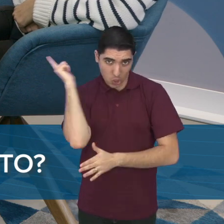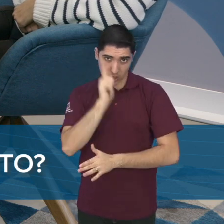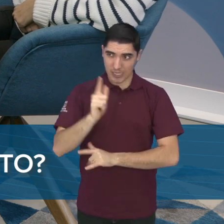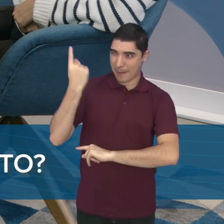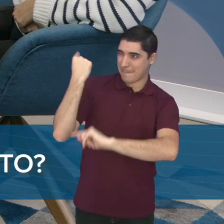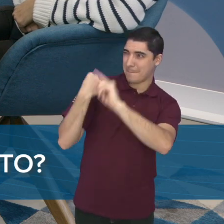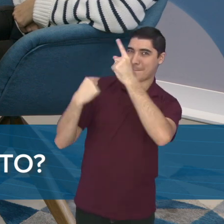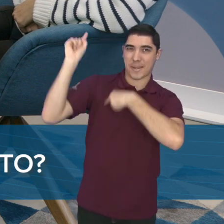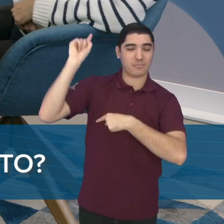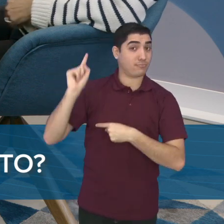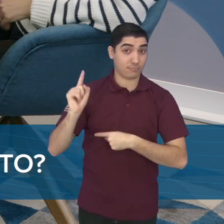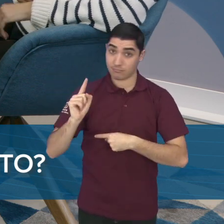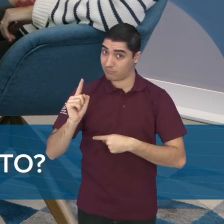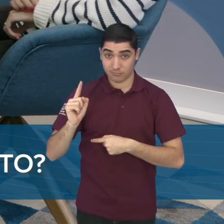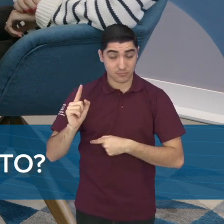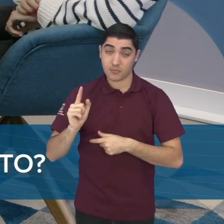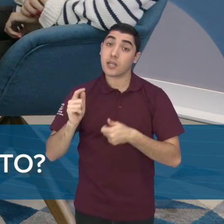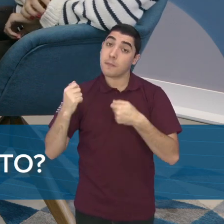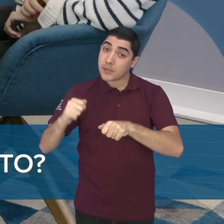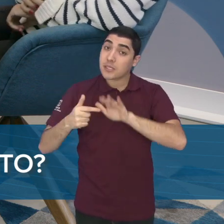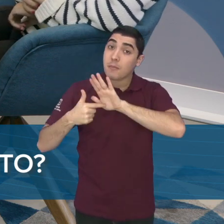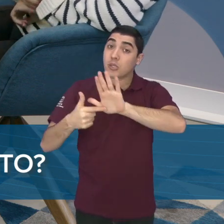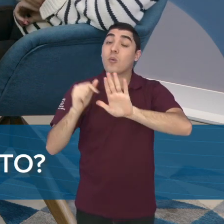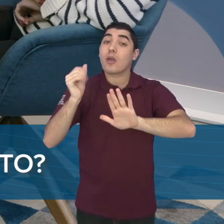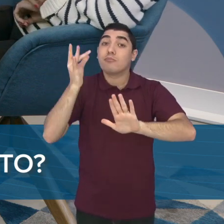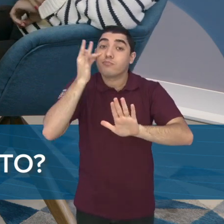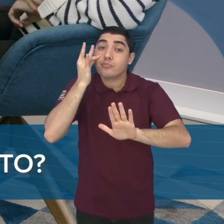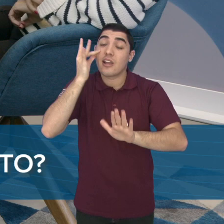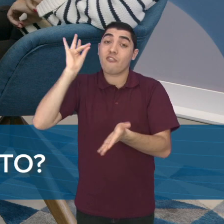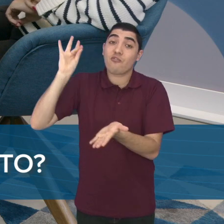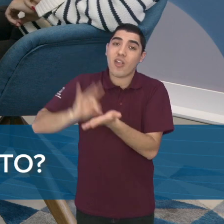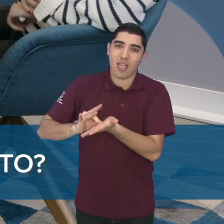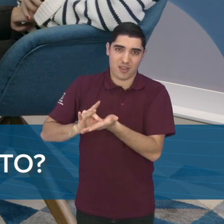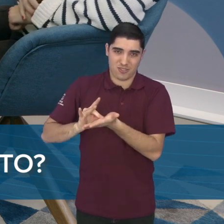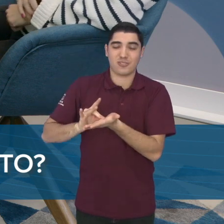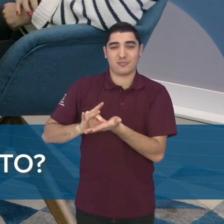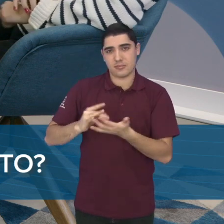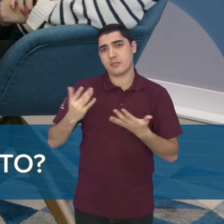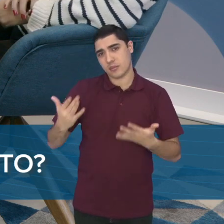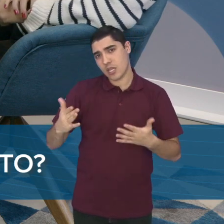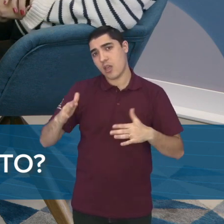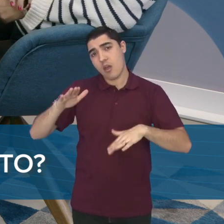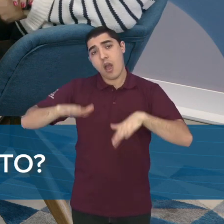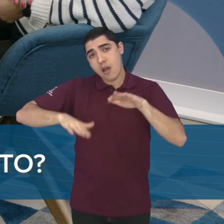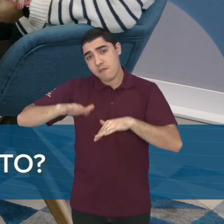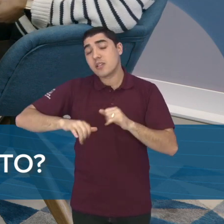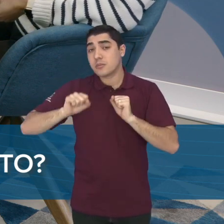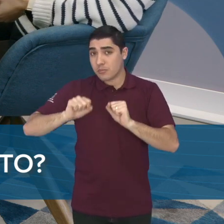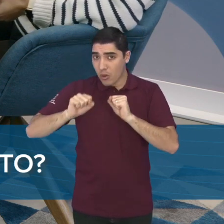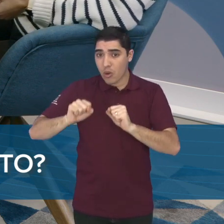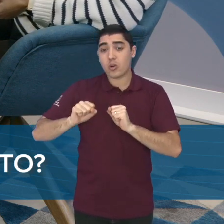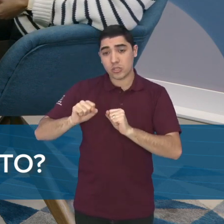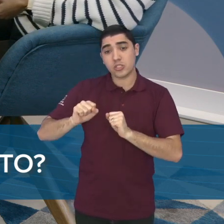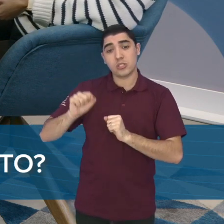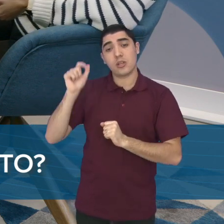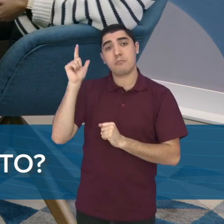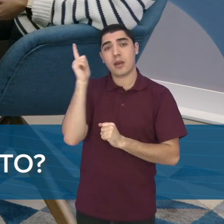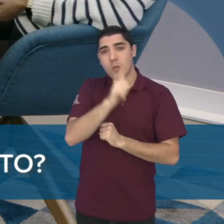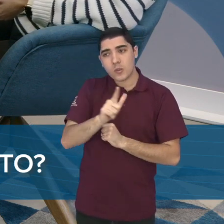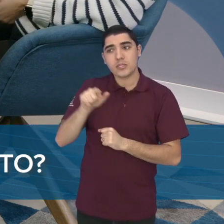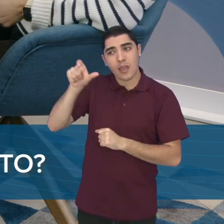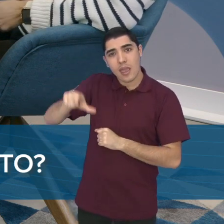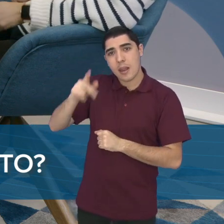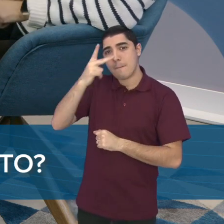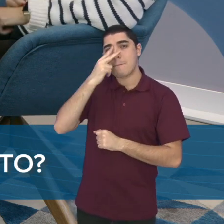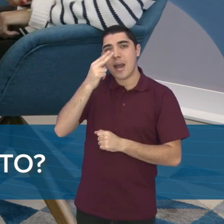cuidado, porque às vezes que seja de uma forma indireta, mas ela pode ajudar nesse conceito